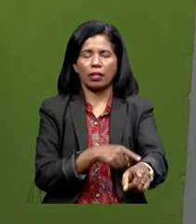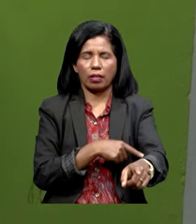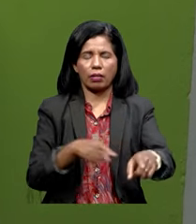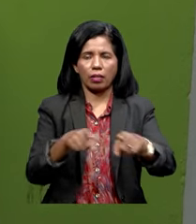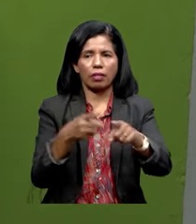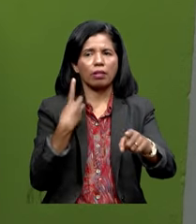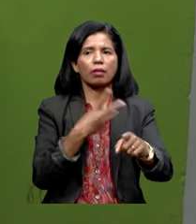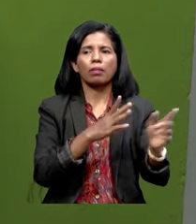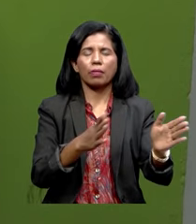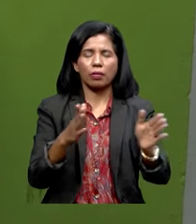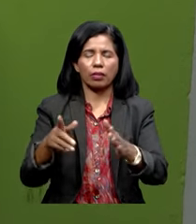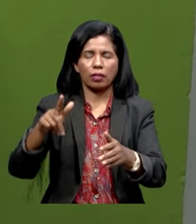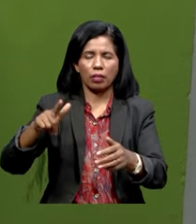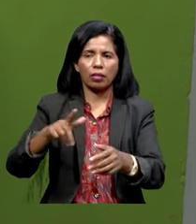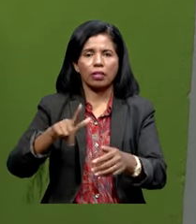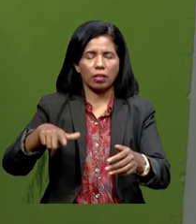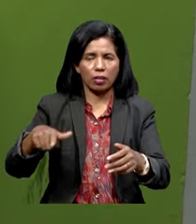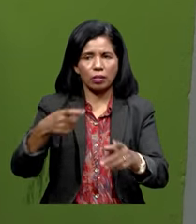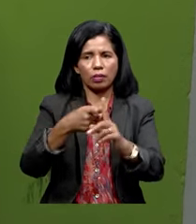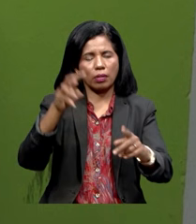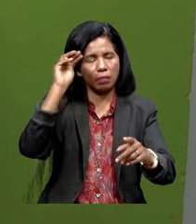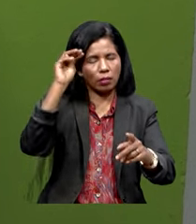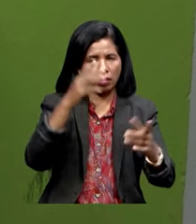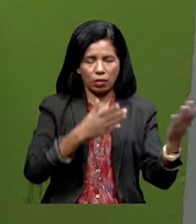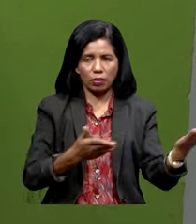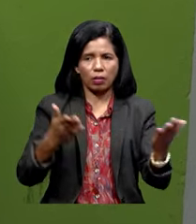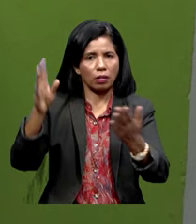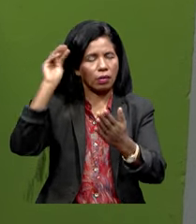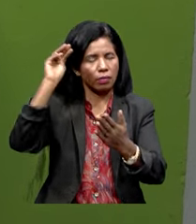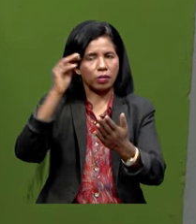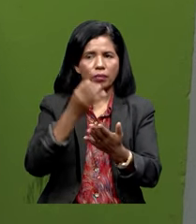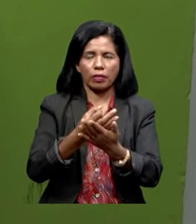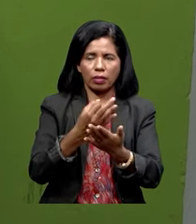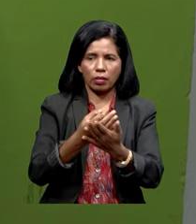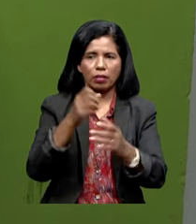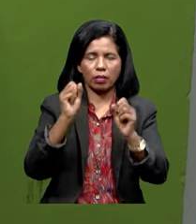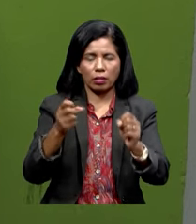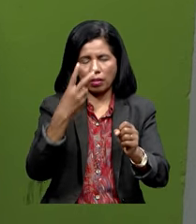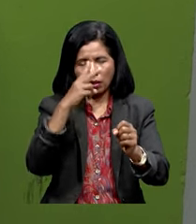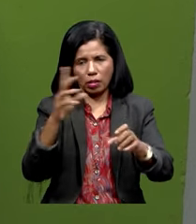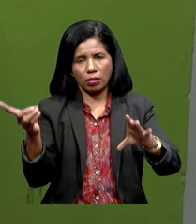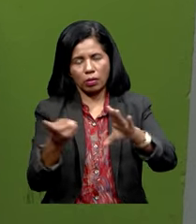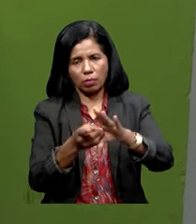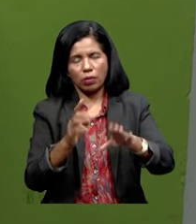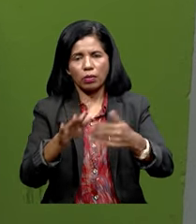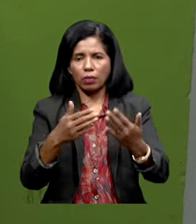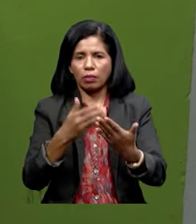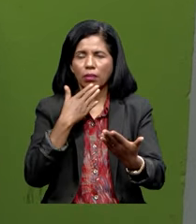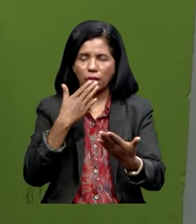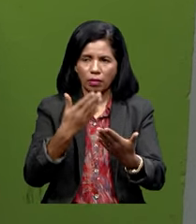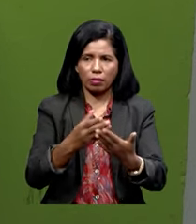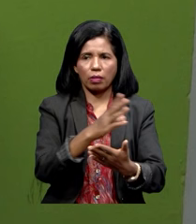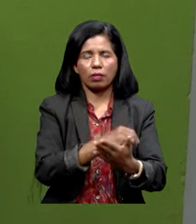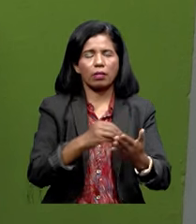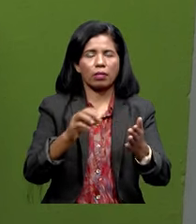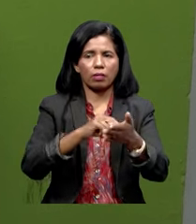Dar un proceso de tarde, o si ministerio te submete a ministerio de finanzas, te verifica documentos, si era halo de día, número que